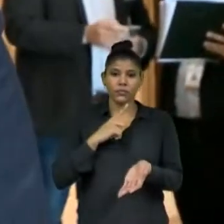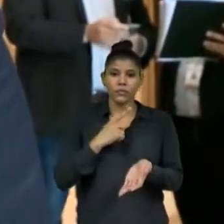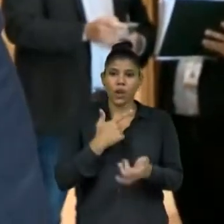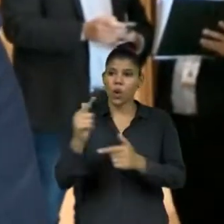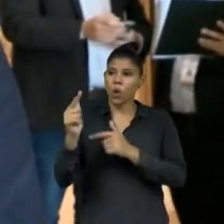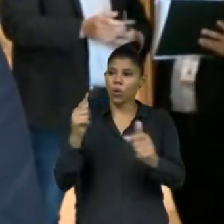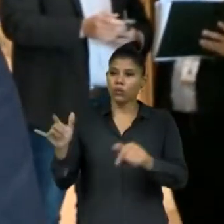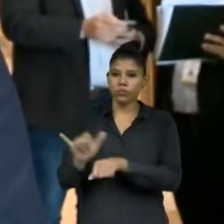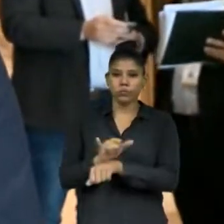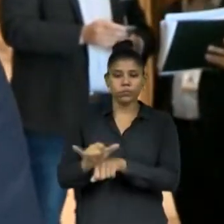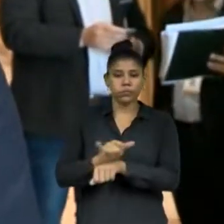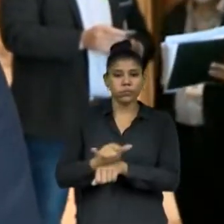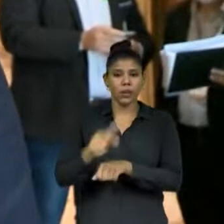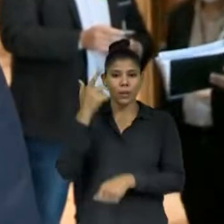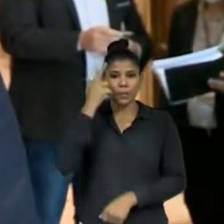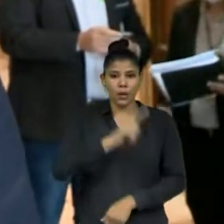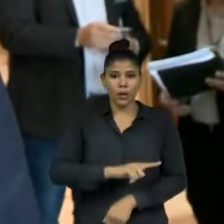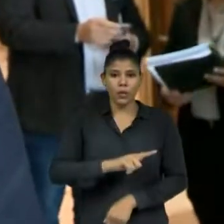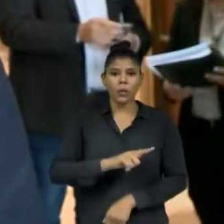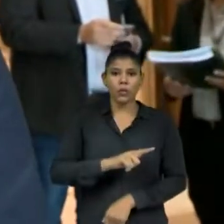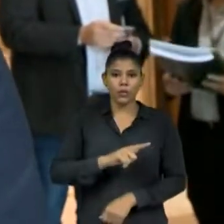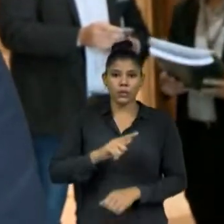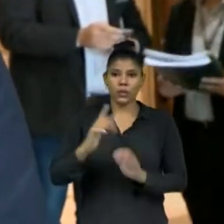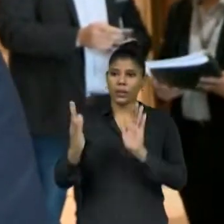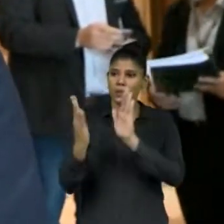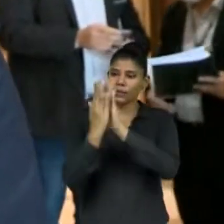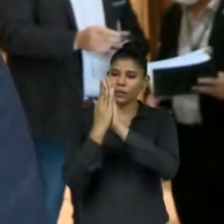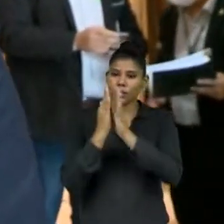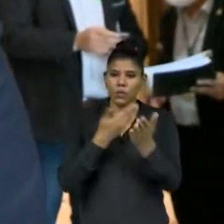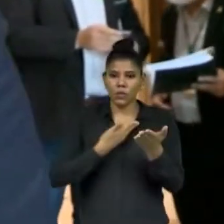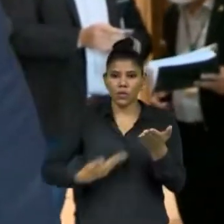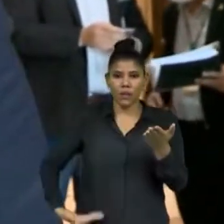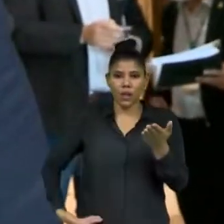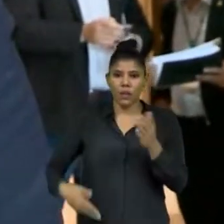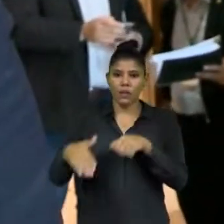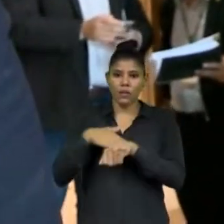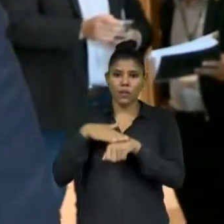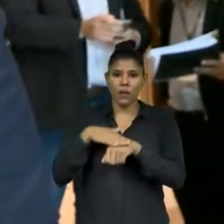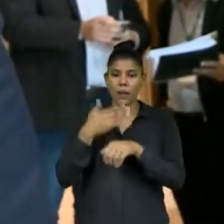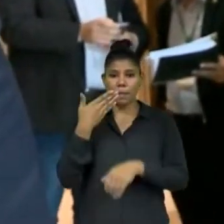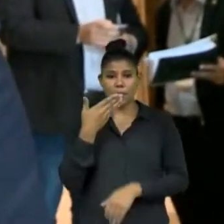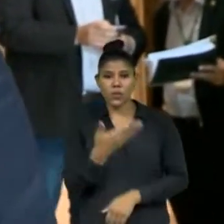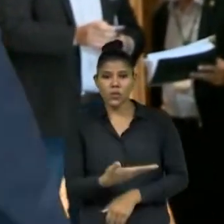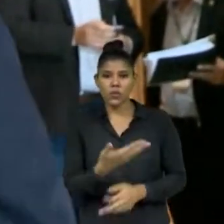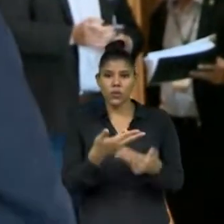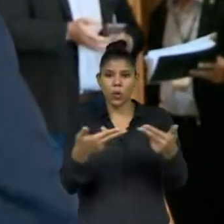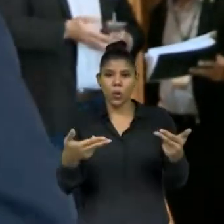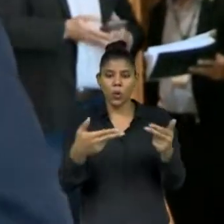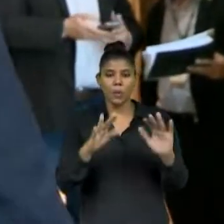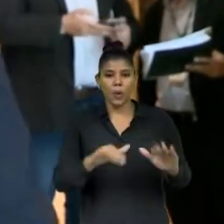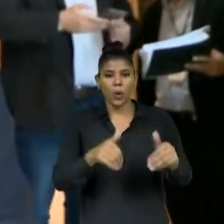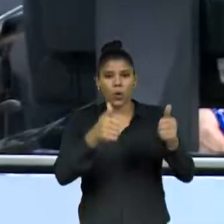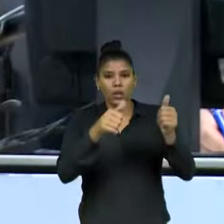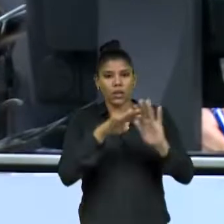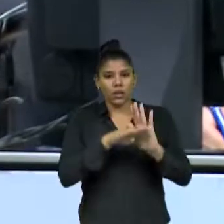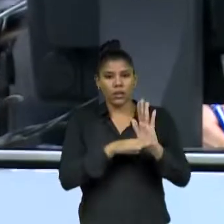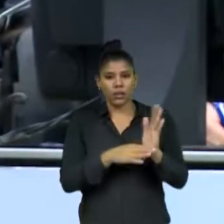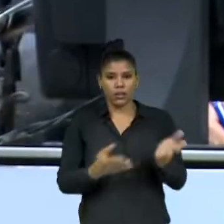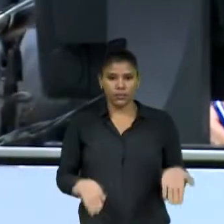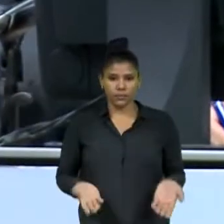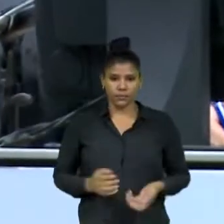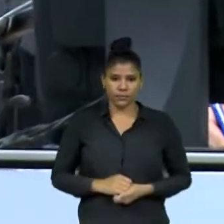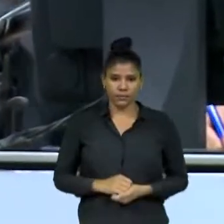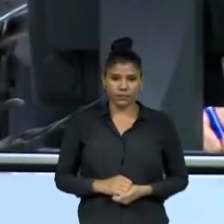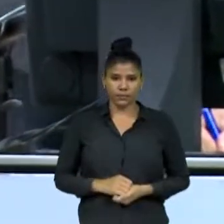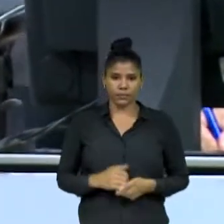se chegar ao governo do Estado do Ceará, ao governo, e pedir, né, nossas pautas. Na